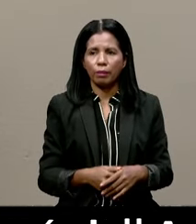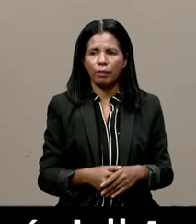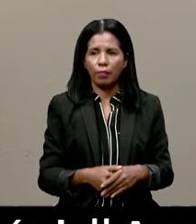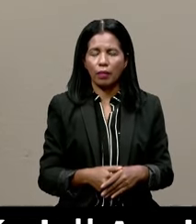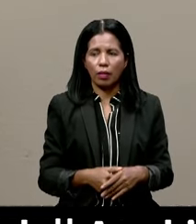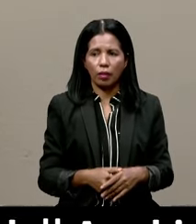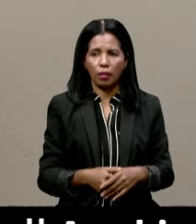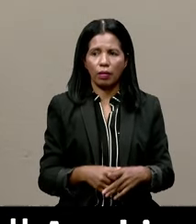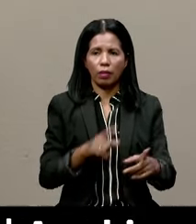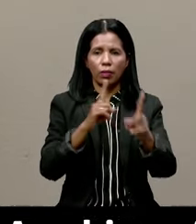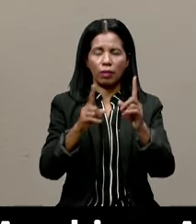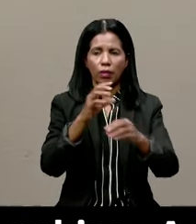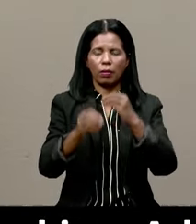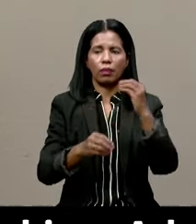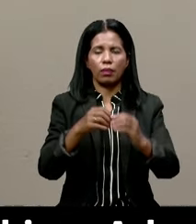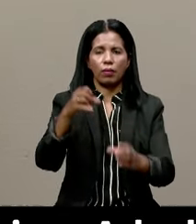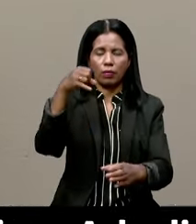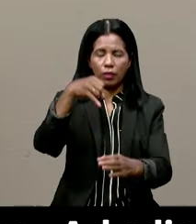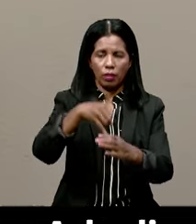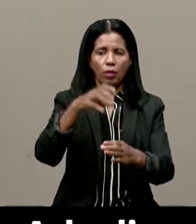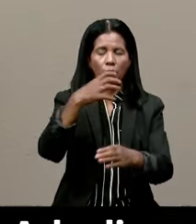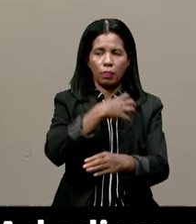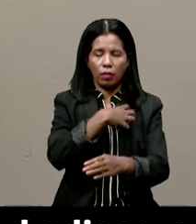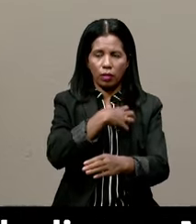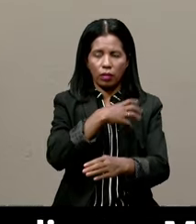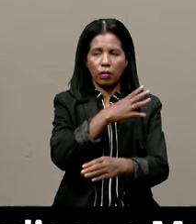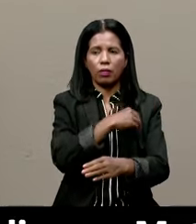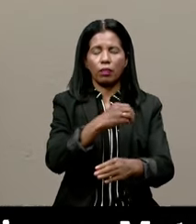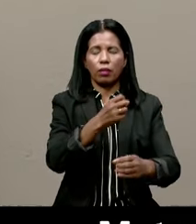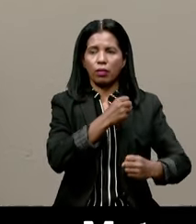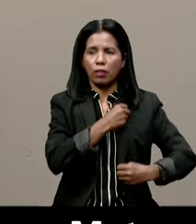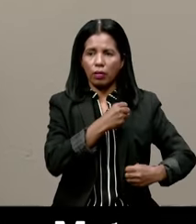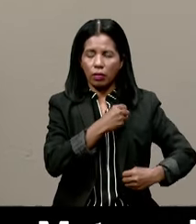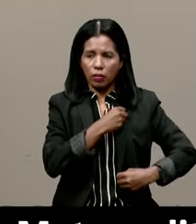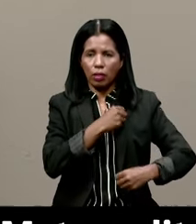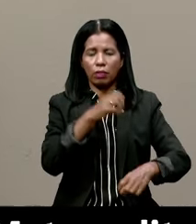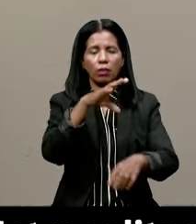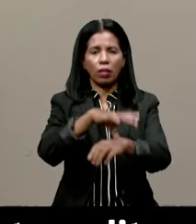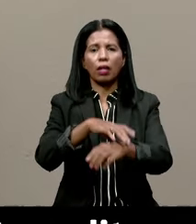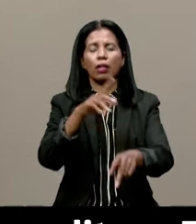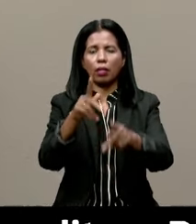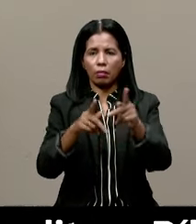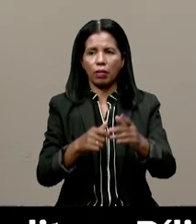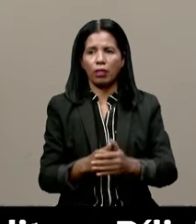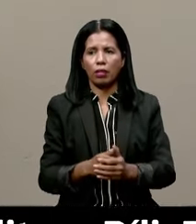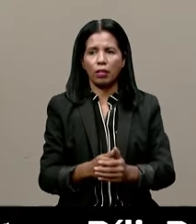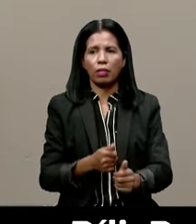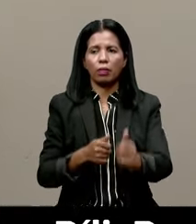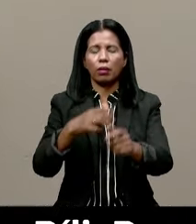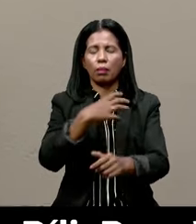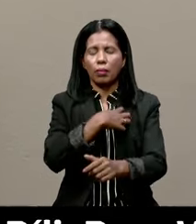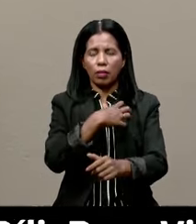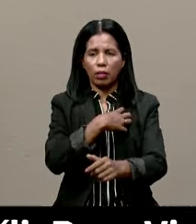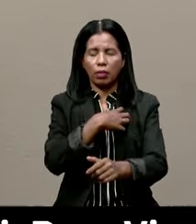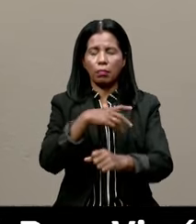qual é o envolvimento polícia e mos força de defesa ba atuação na beca tuir bancada PLP